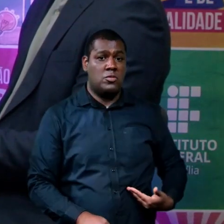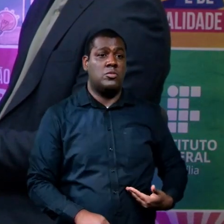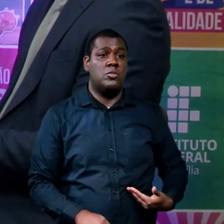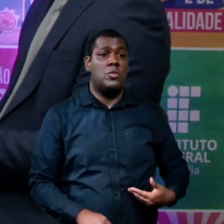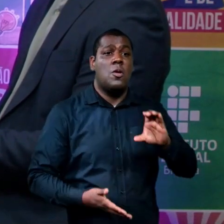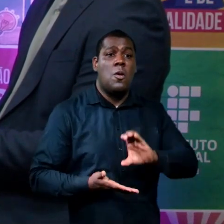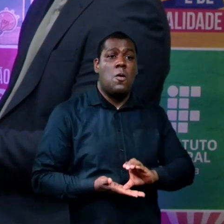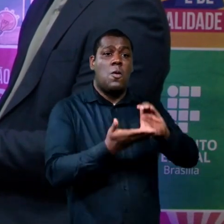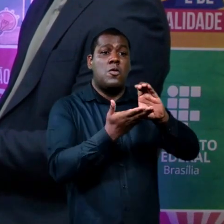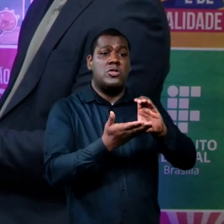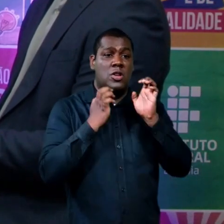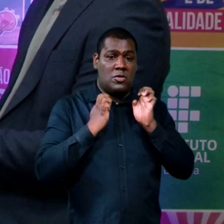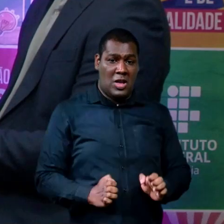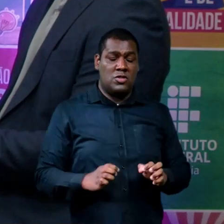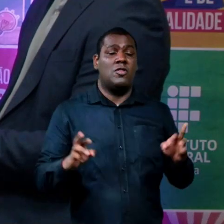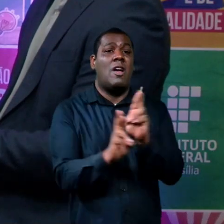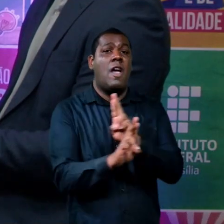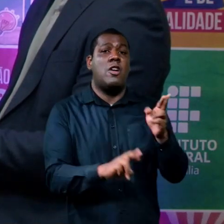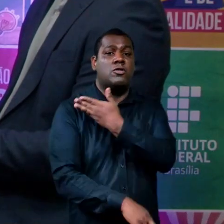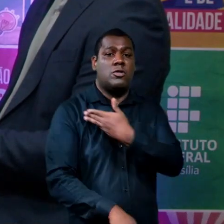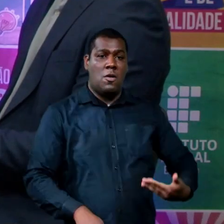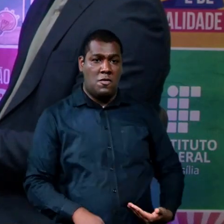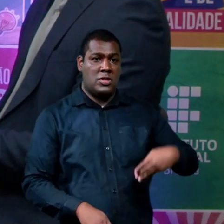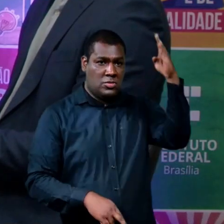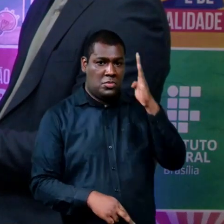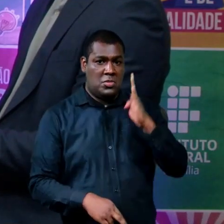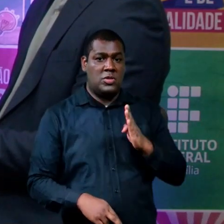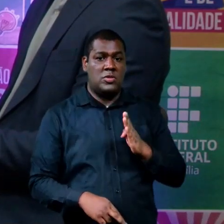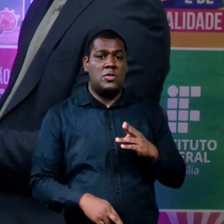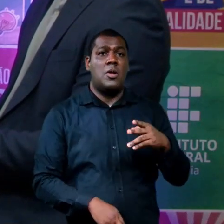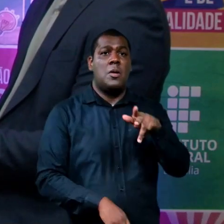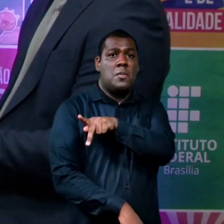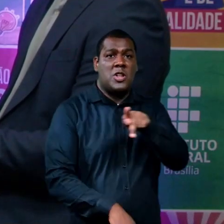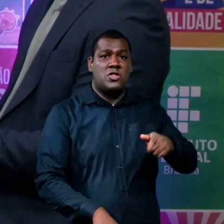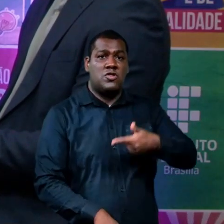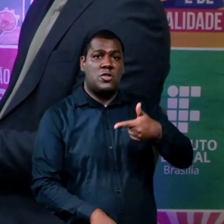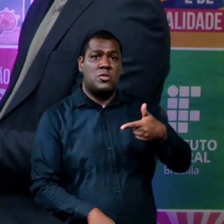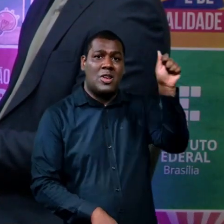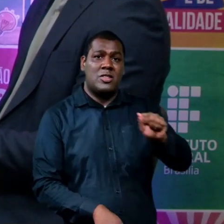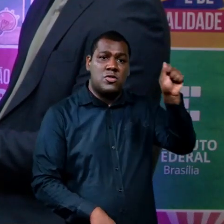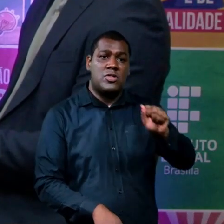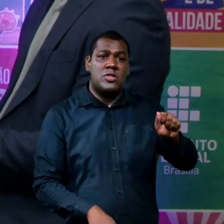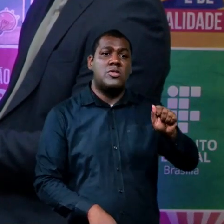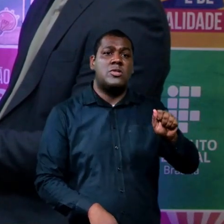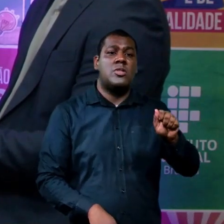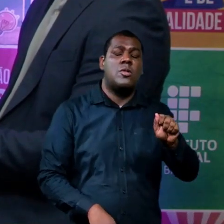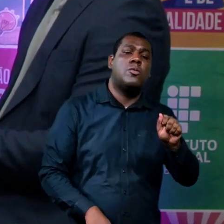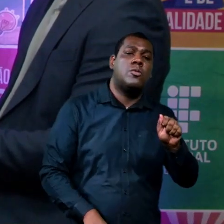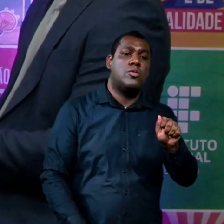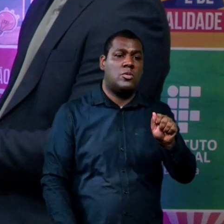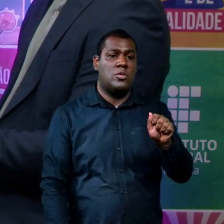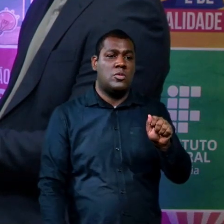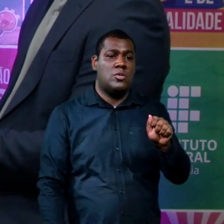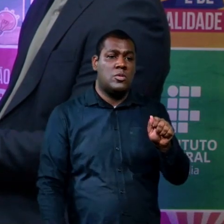conselheiro do Conselho de Ética da Rede Governança Brasil e vice-presidente da Associação Nacional de Compliance. É membro da Comissão